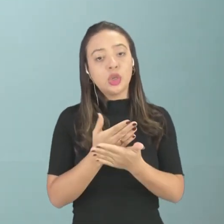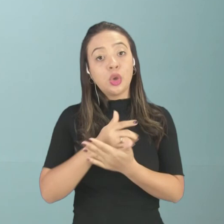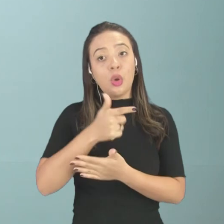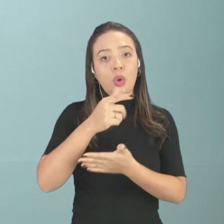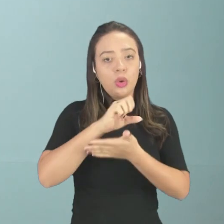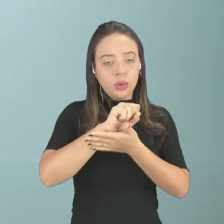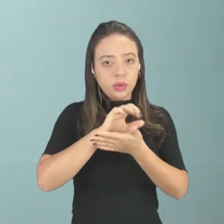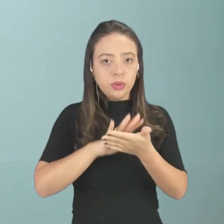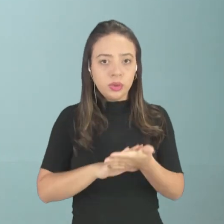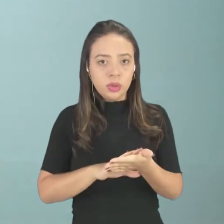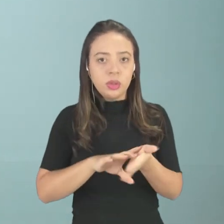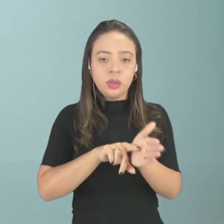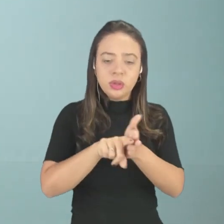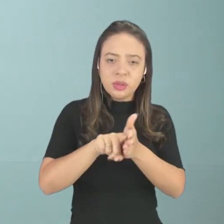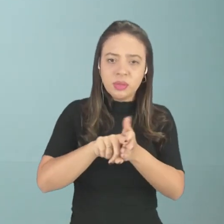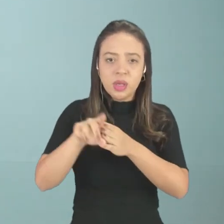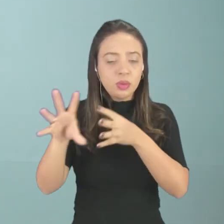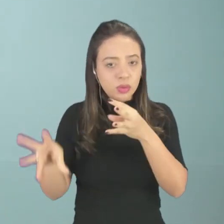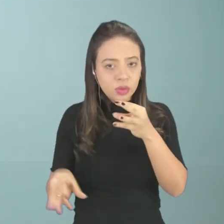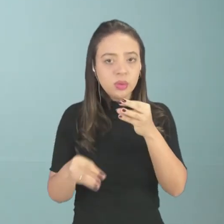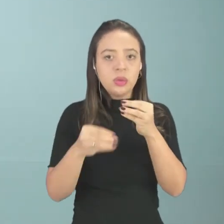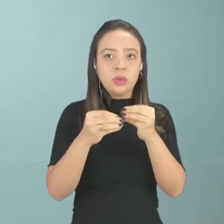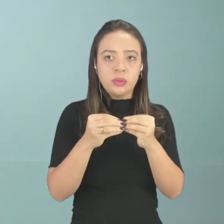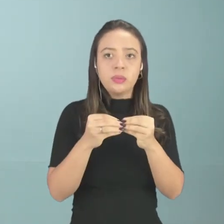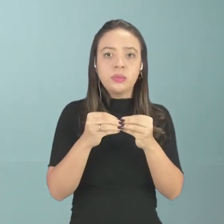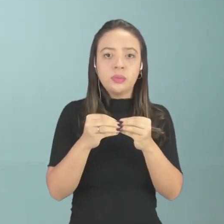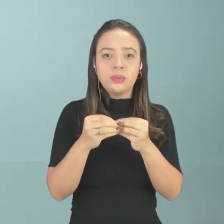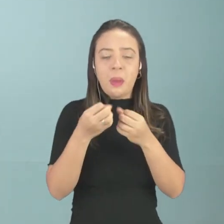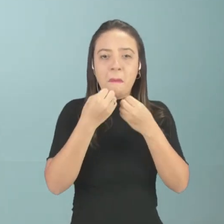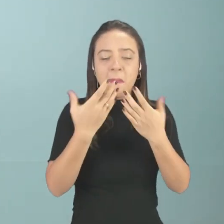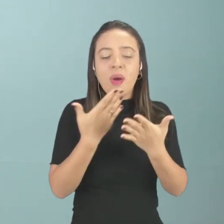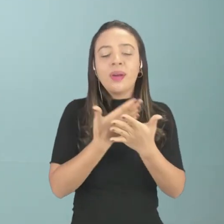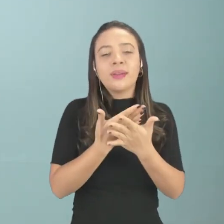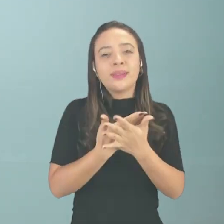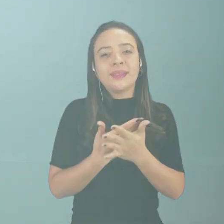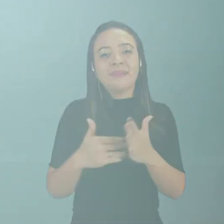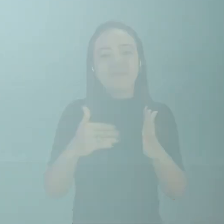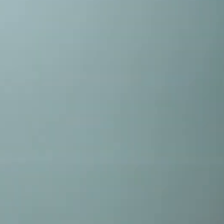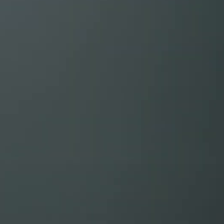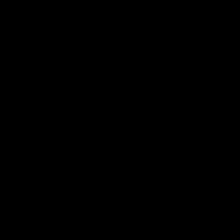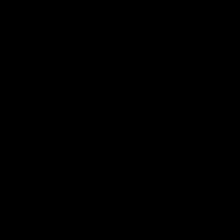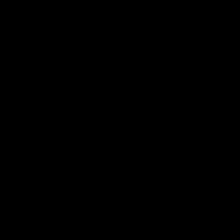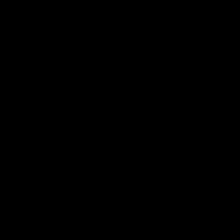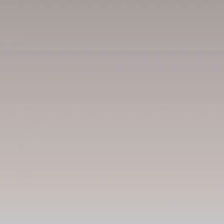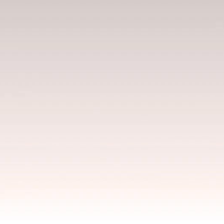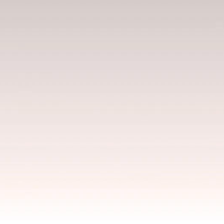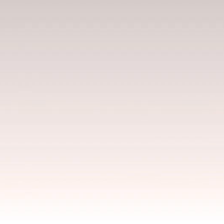nas atividades complementares e bons estudos e até a próxima.